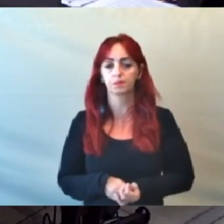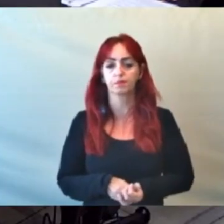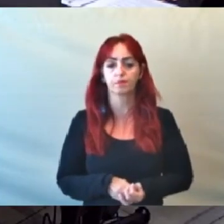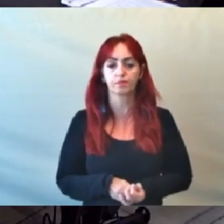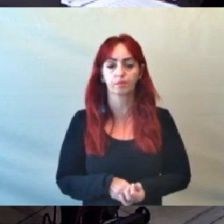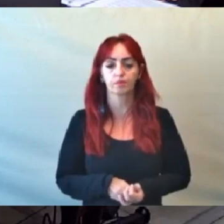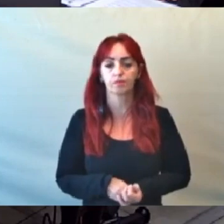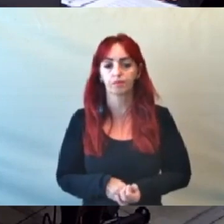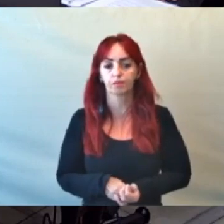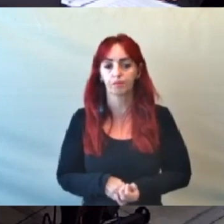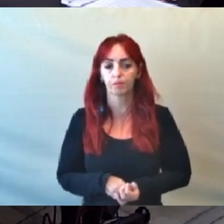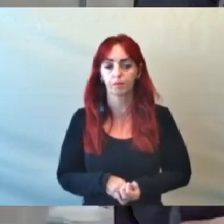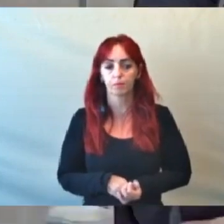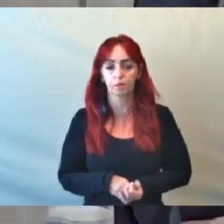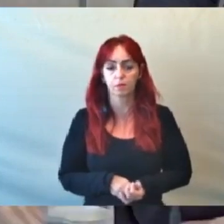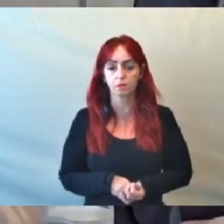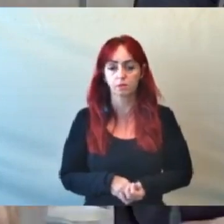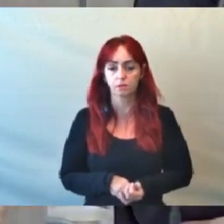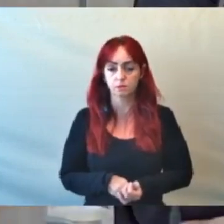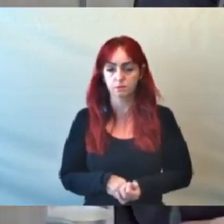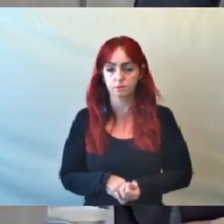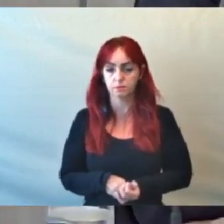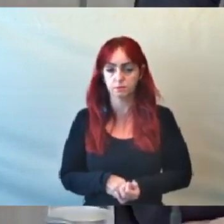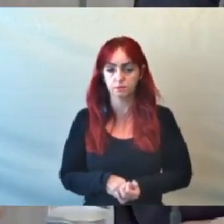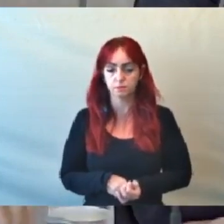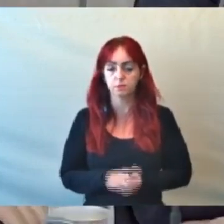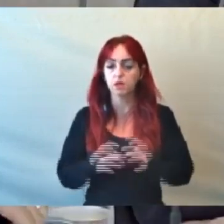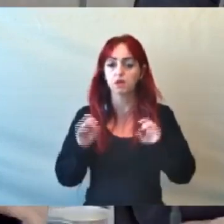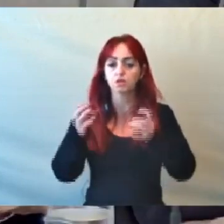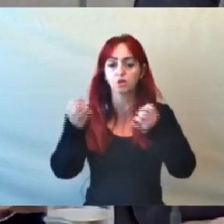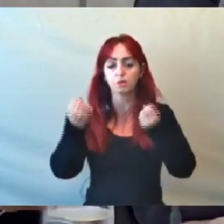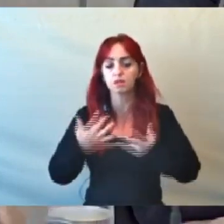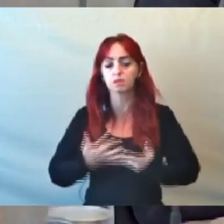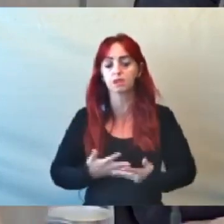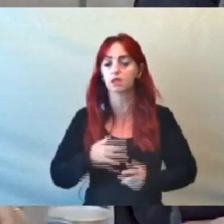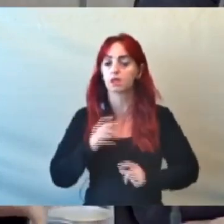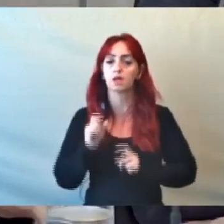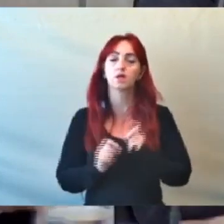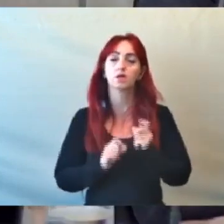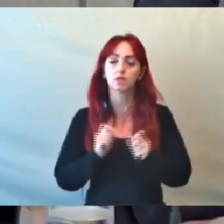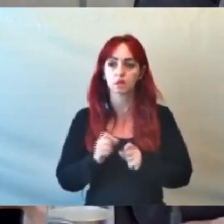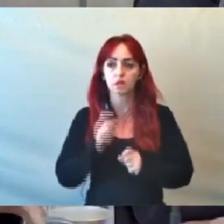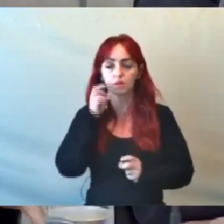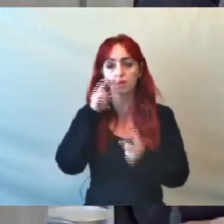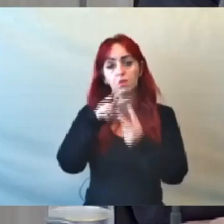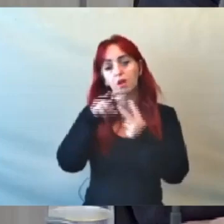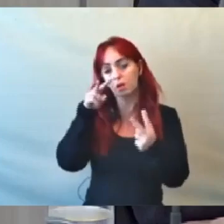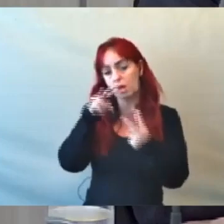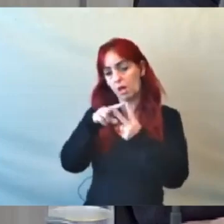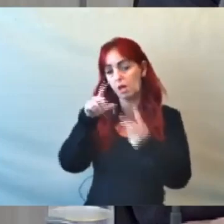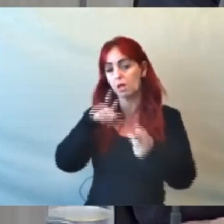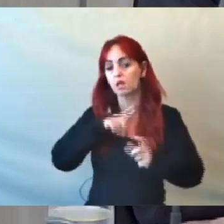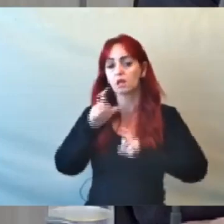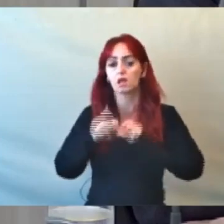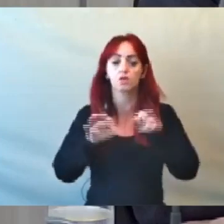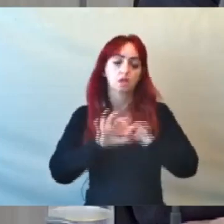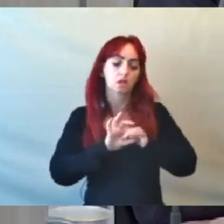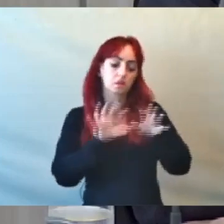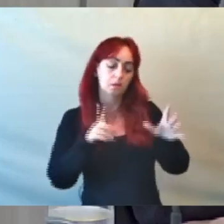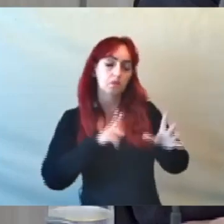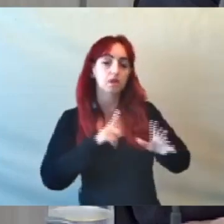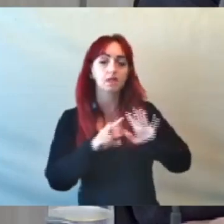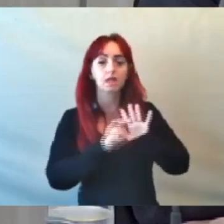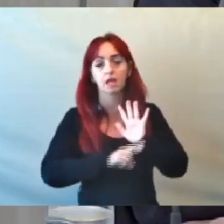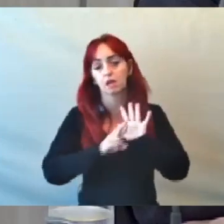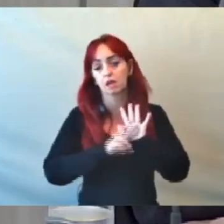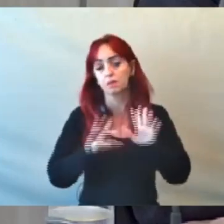só para explicar, vereadores, principalmente que se acompanham online, nós temos que deliberar porque há um requerimento de juntada. Esse requerimento foi feito pela